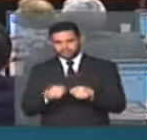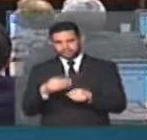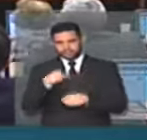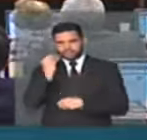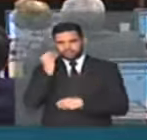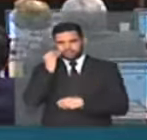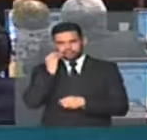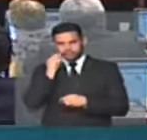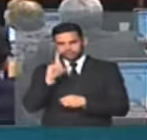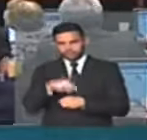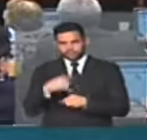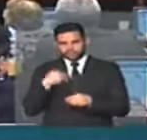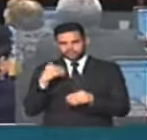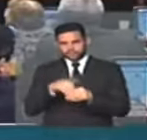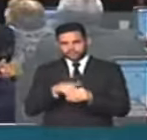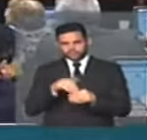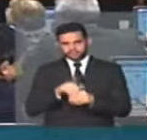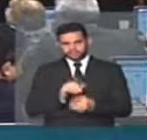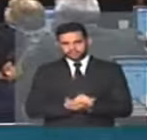Requerimento.